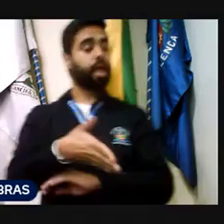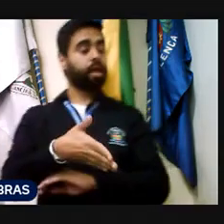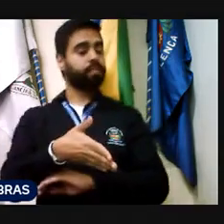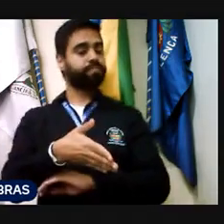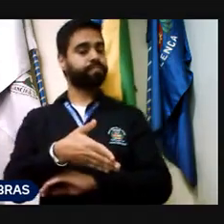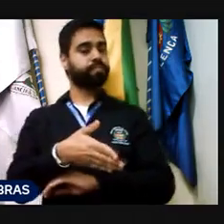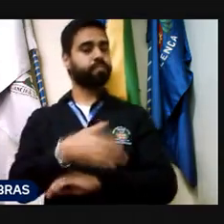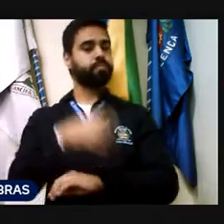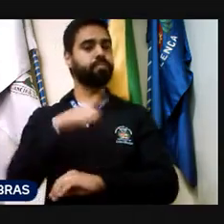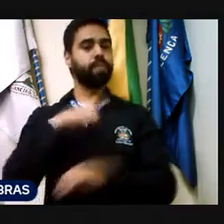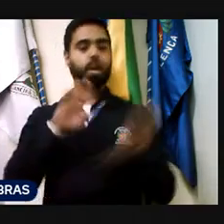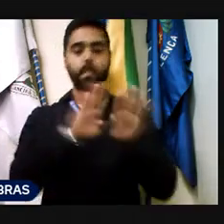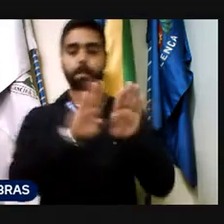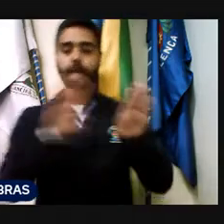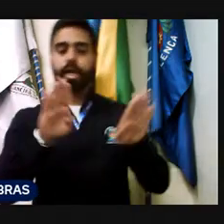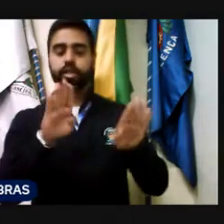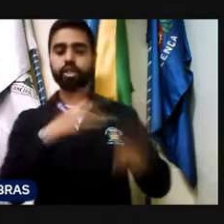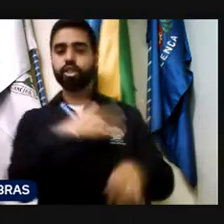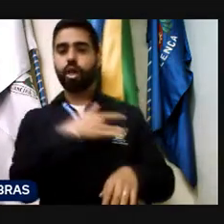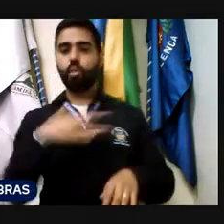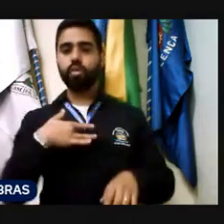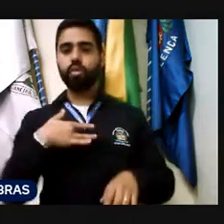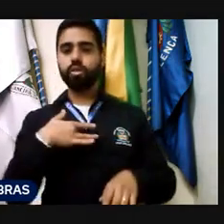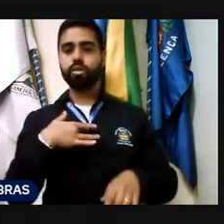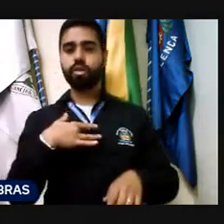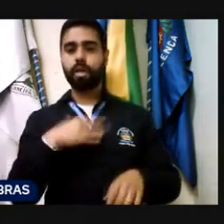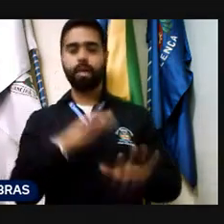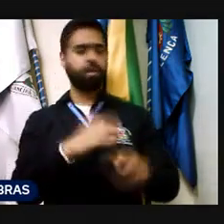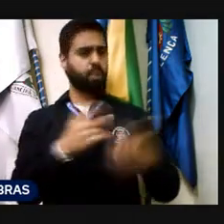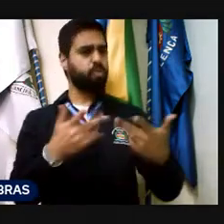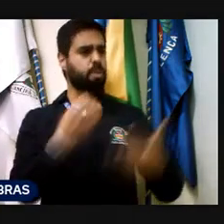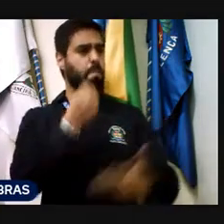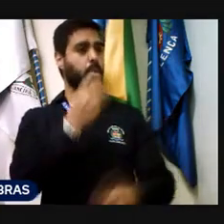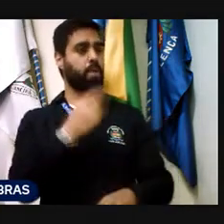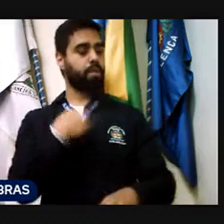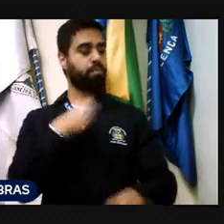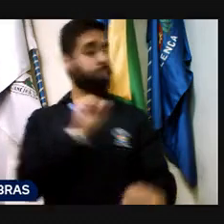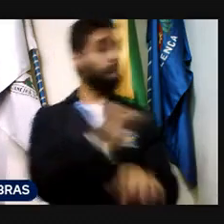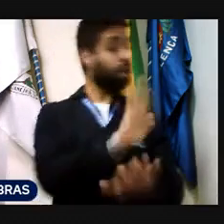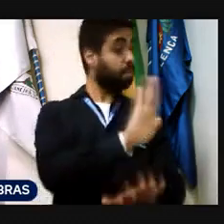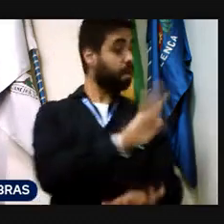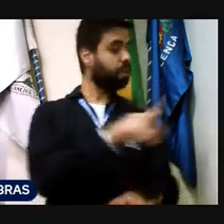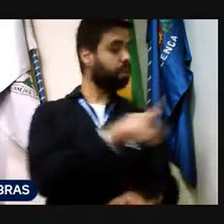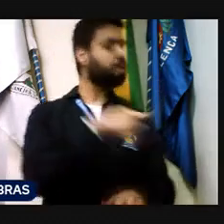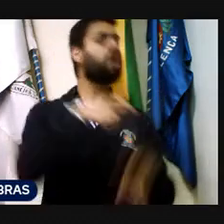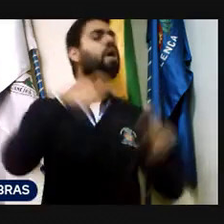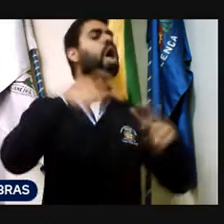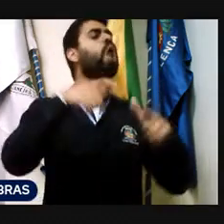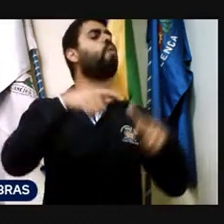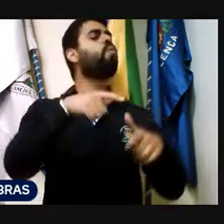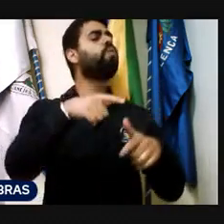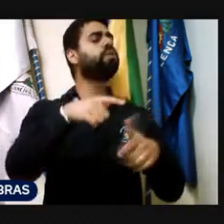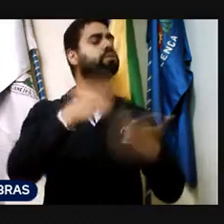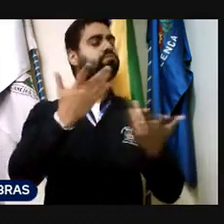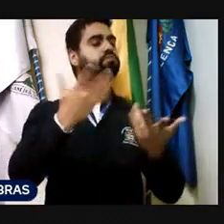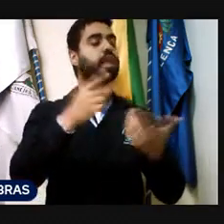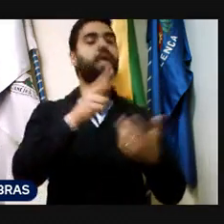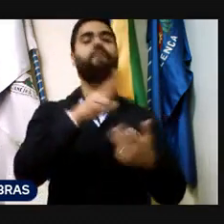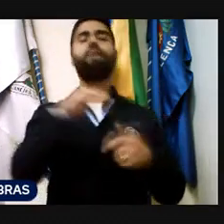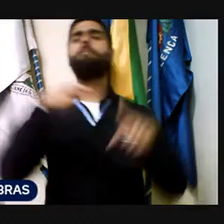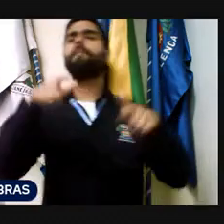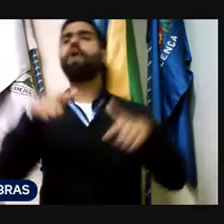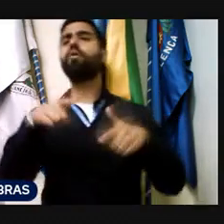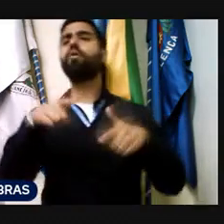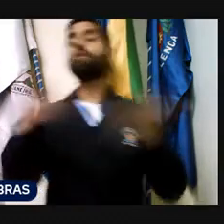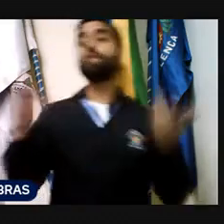sanitária pequenininha, mas você vê que aquilo era tão eficiente que me parou, perguntou de onde que eu estava vindo, para onde estava indo,